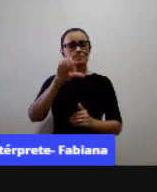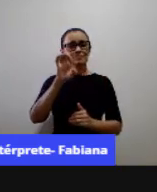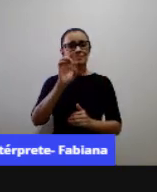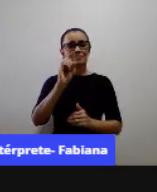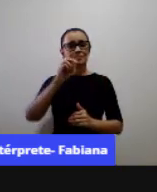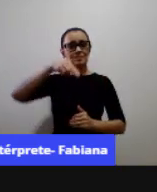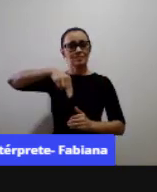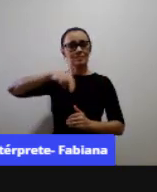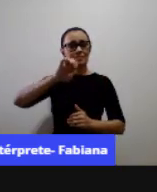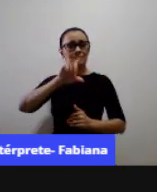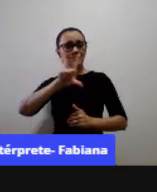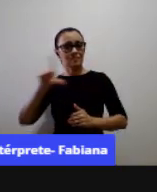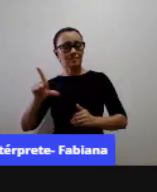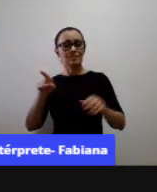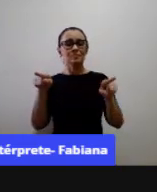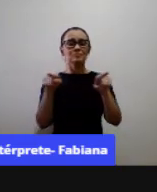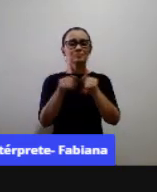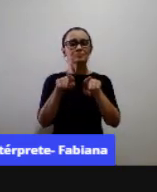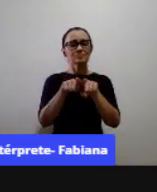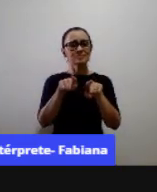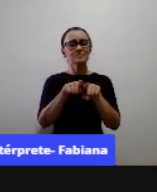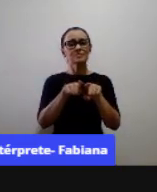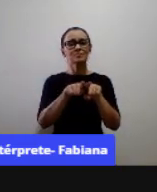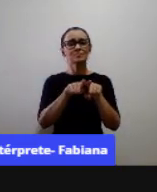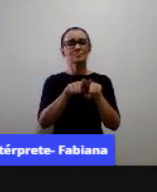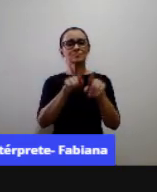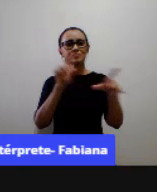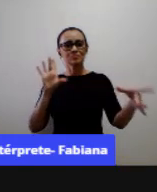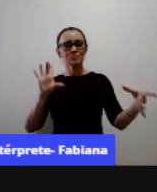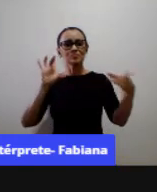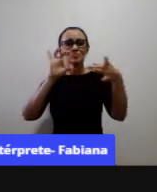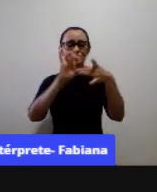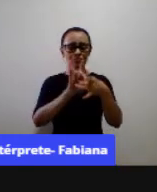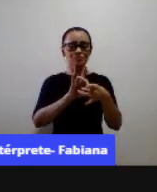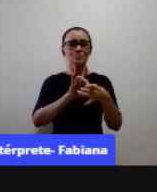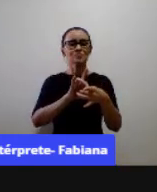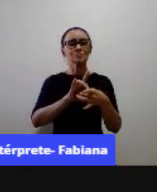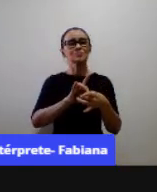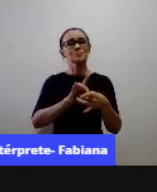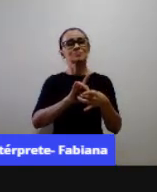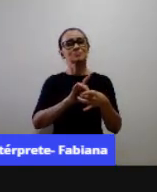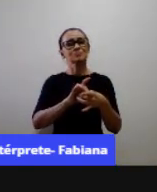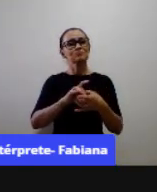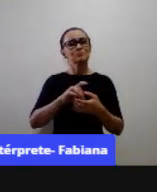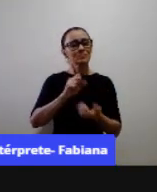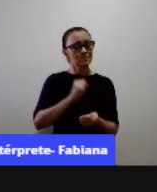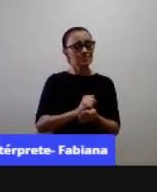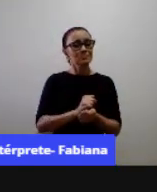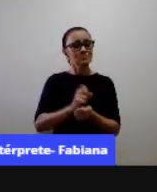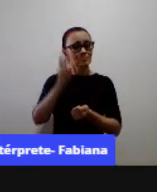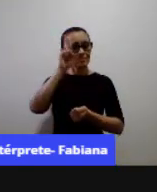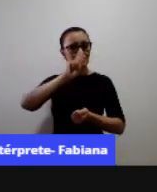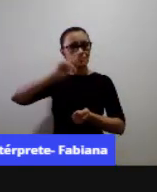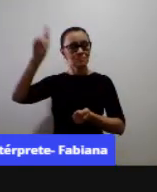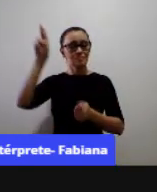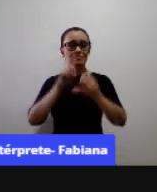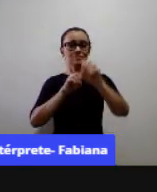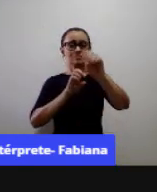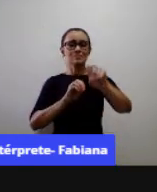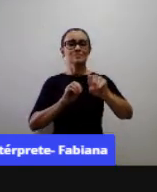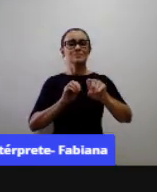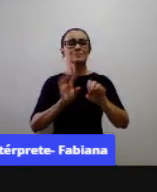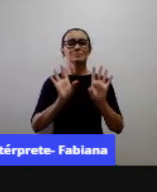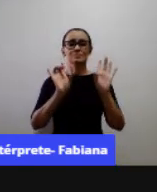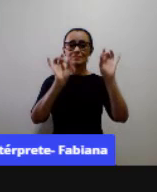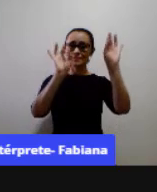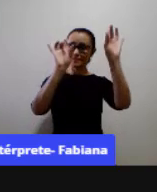com certeza com o apoio e incentivo da professora Elizabeth Coutinho, que é gerente da educação especial,